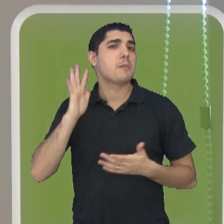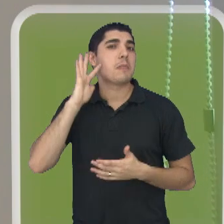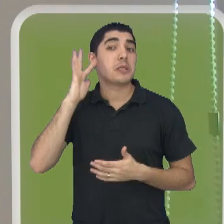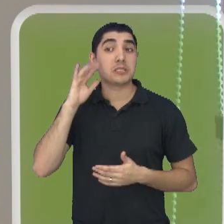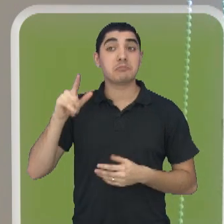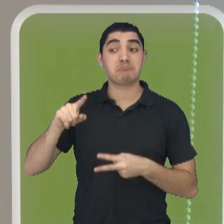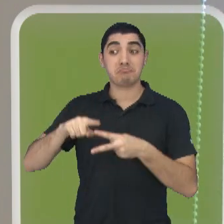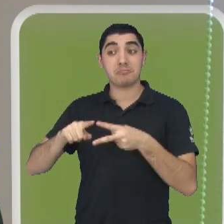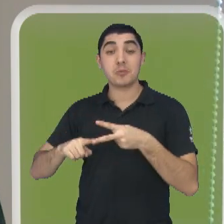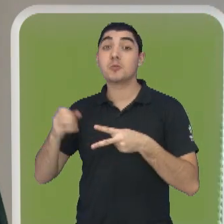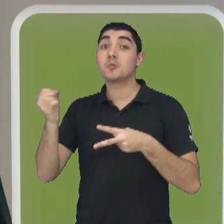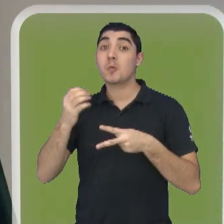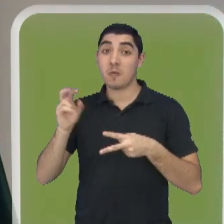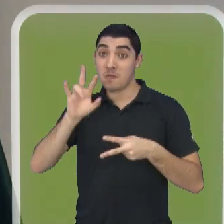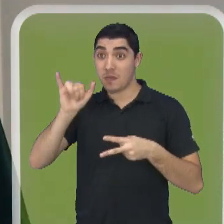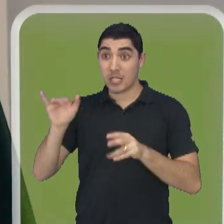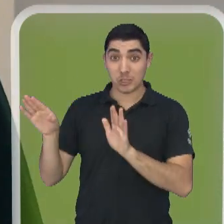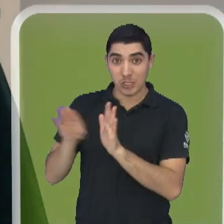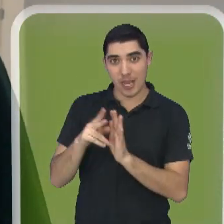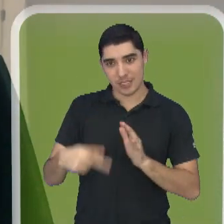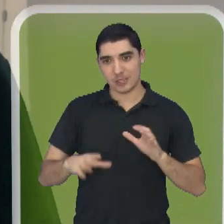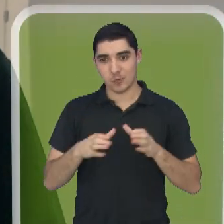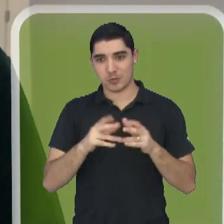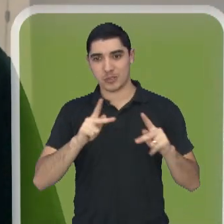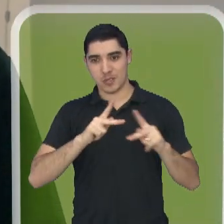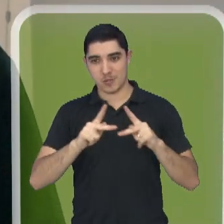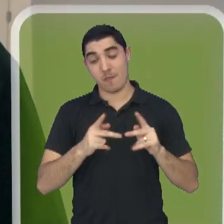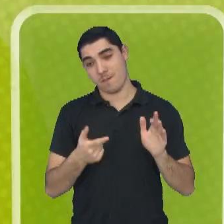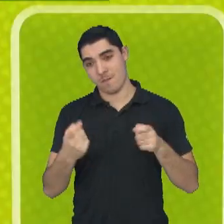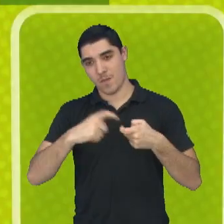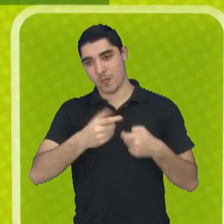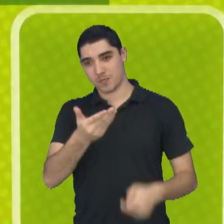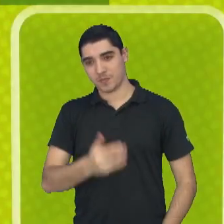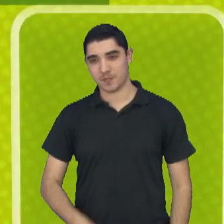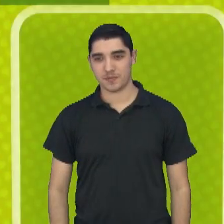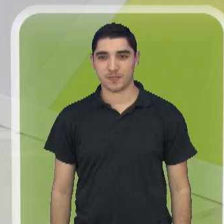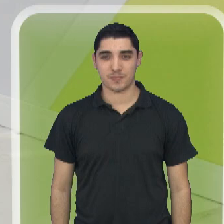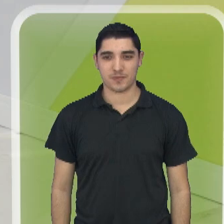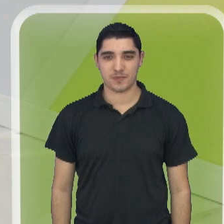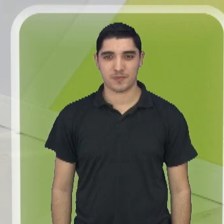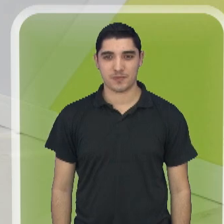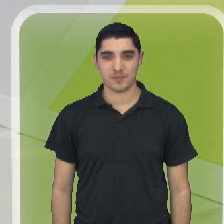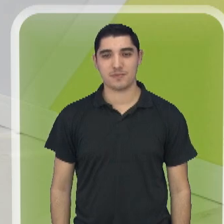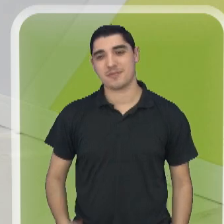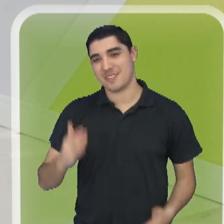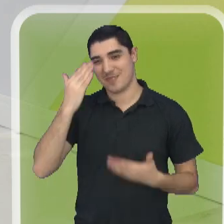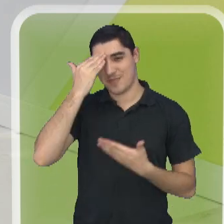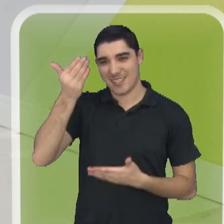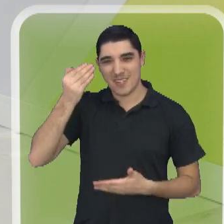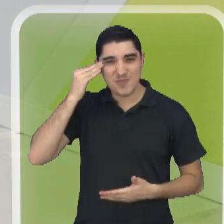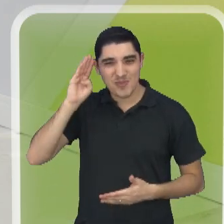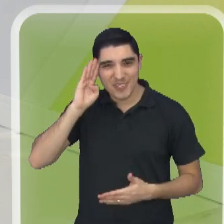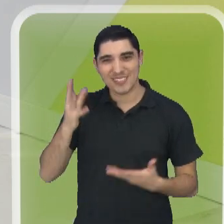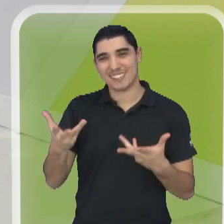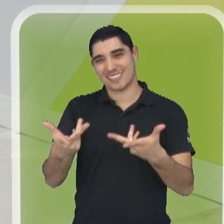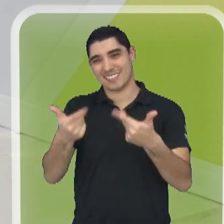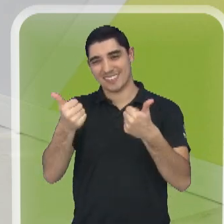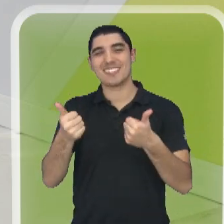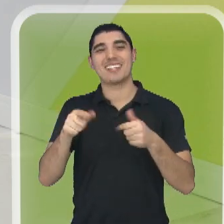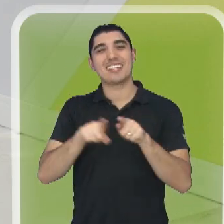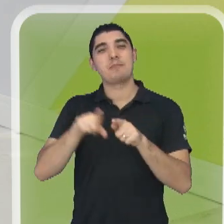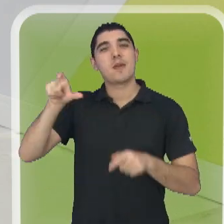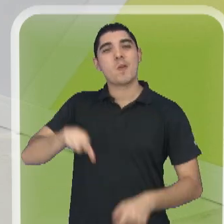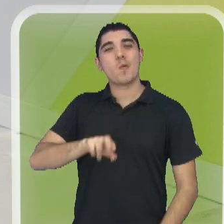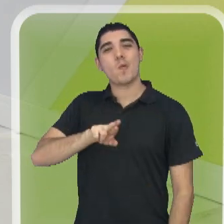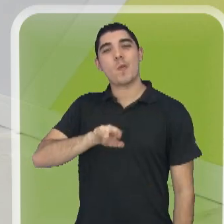nomes daqui a pouco chegando no time do São José. Voltamos ao estúdio. Valeu, Brunão. Belo conteúdo. Ricardo Navaja,